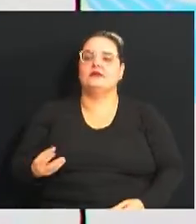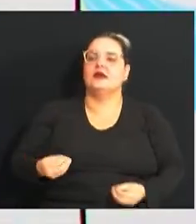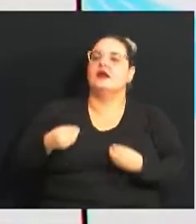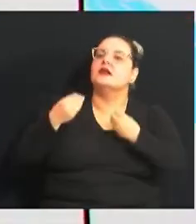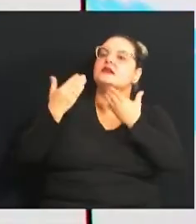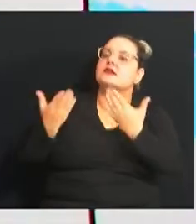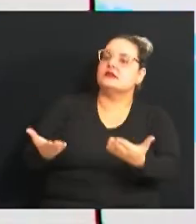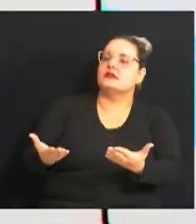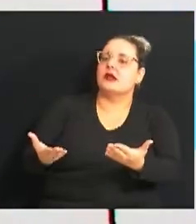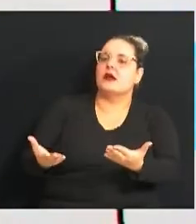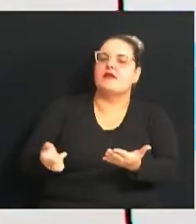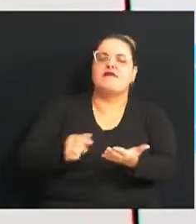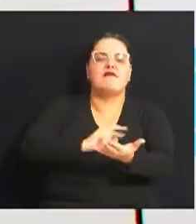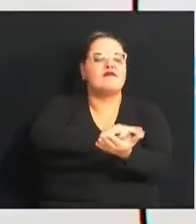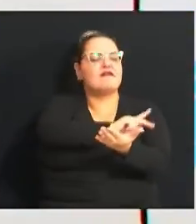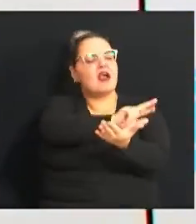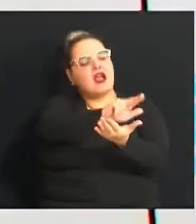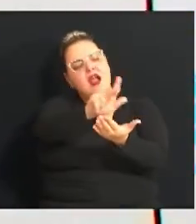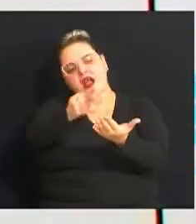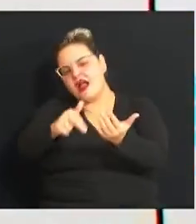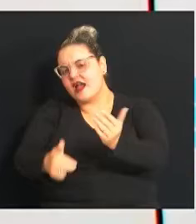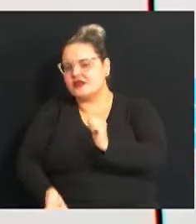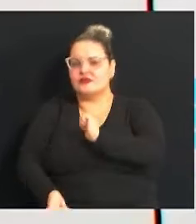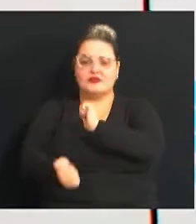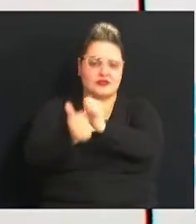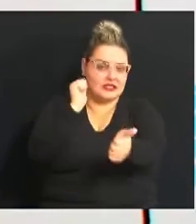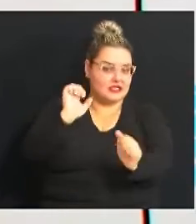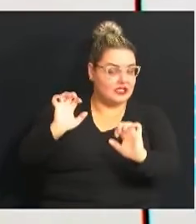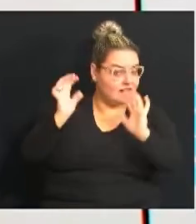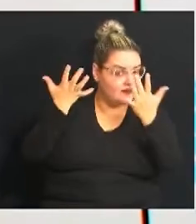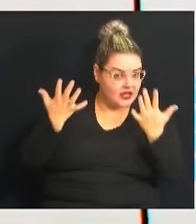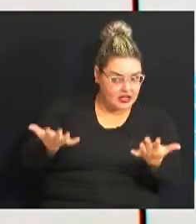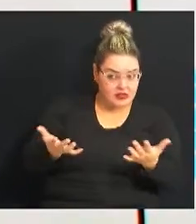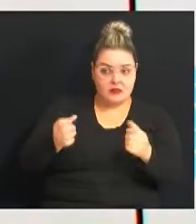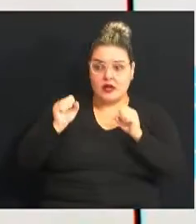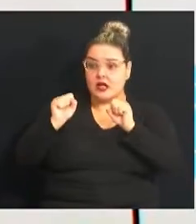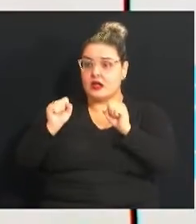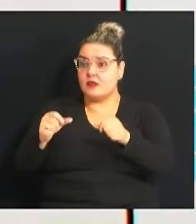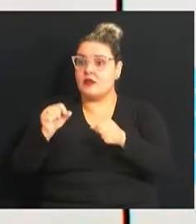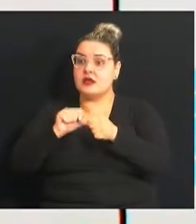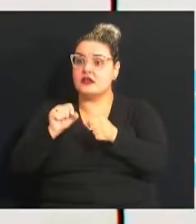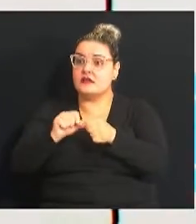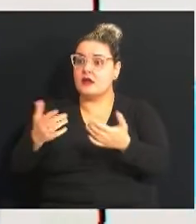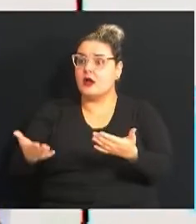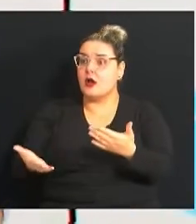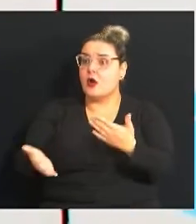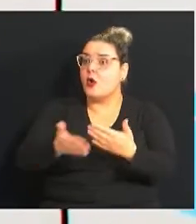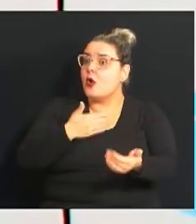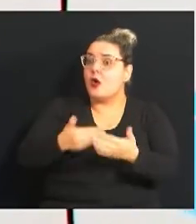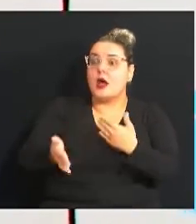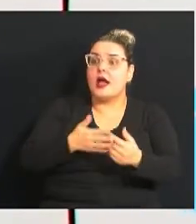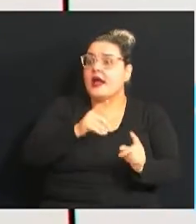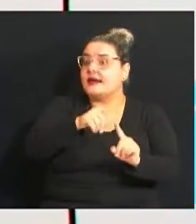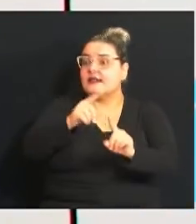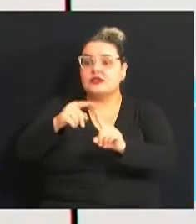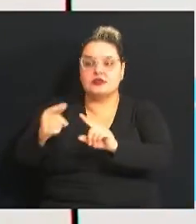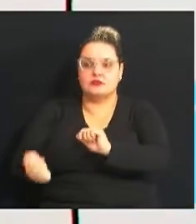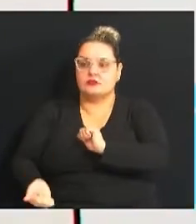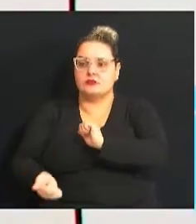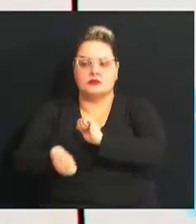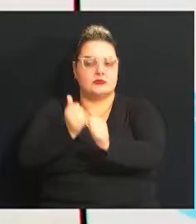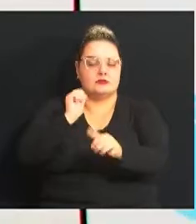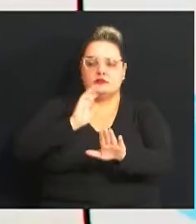cardápio enorme de eventos esportivos na cidade, para que ela possa fazer qualquer tipo de atividade, seja ela